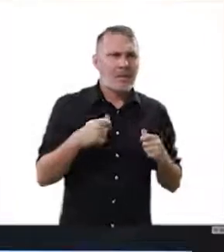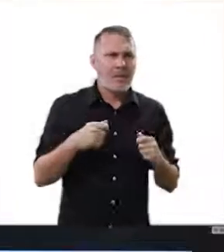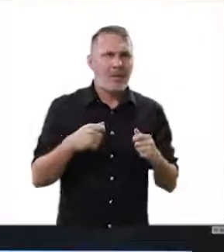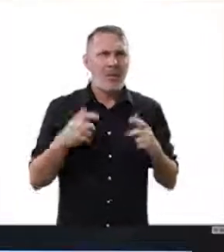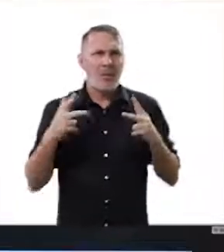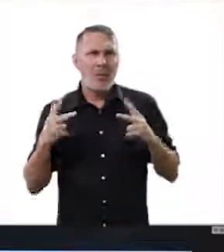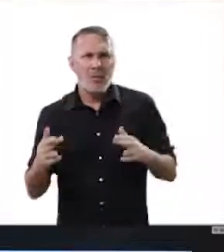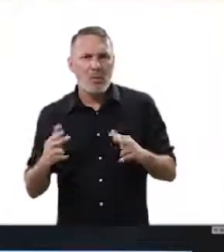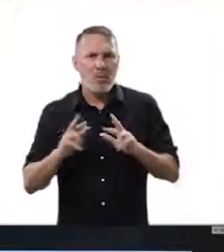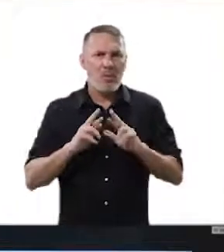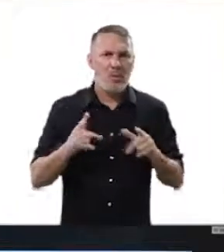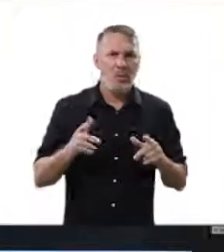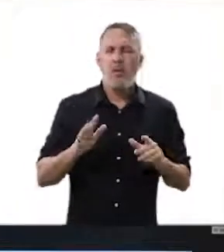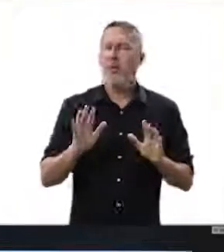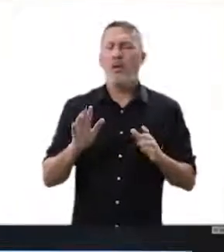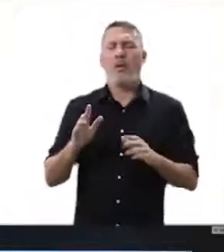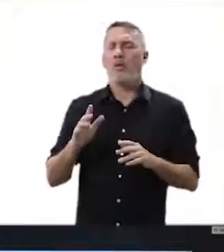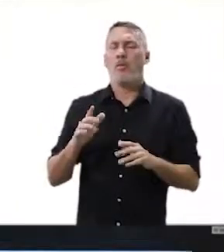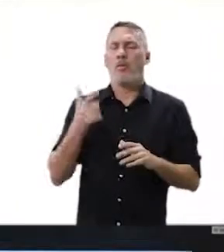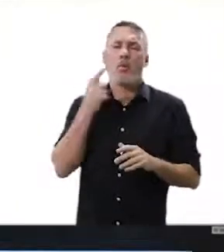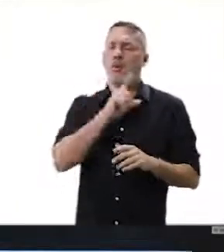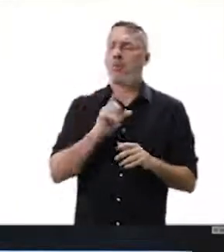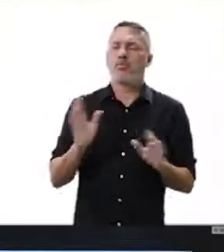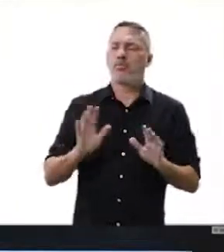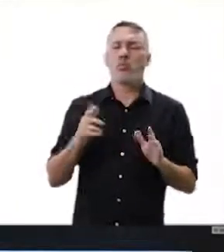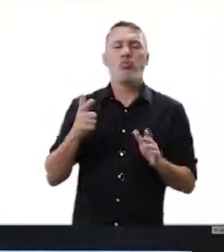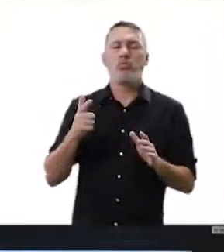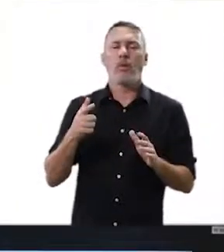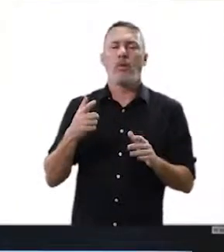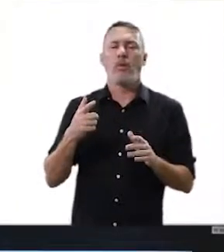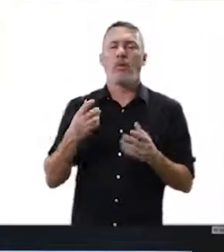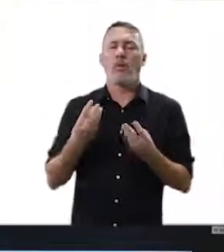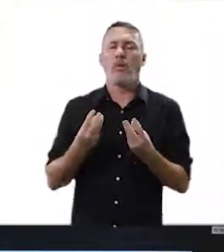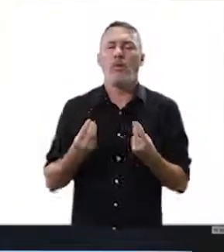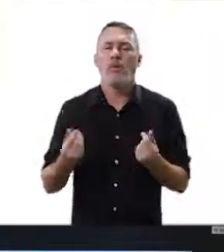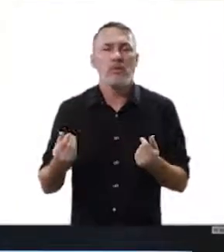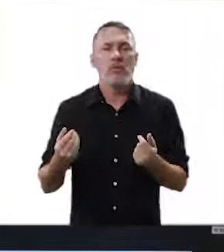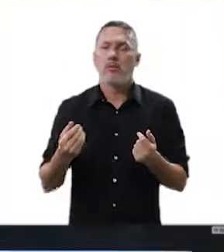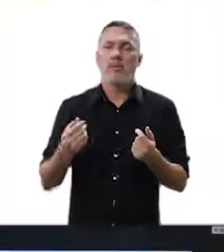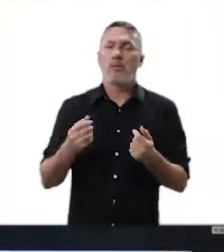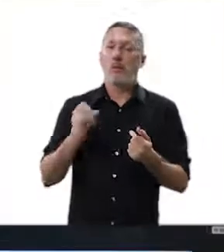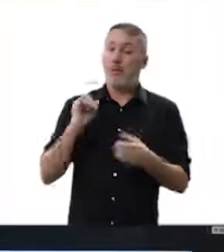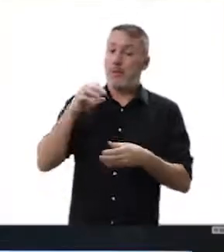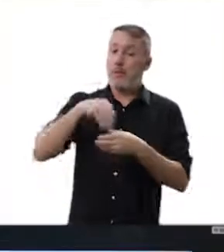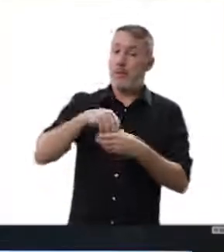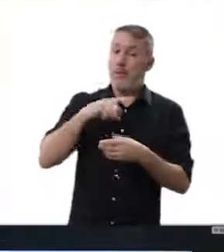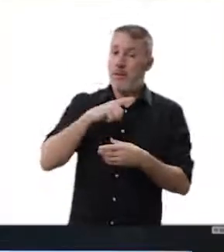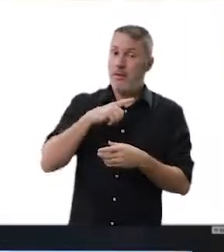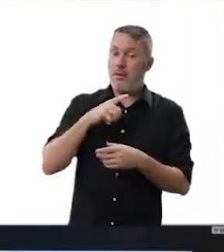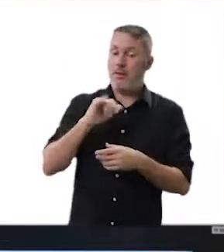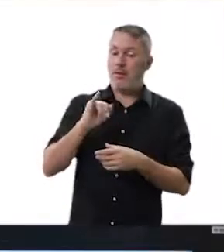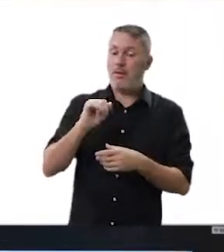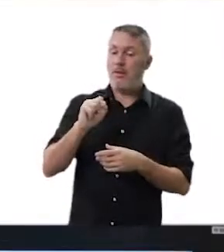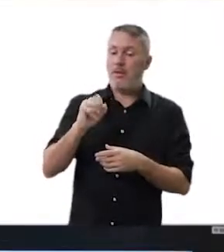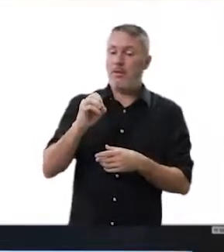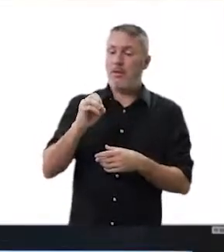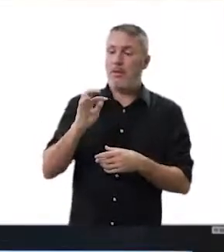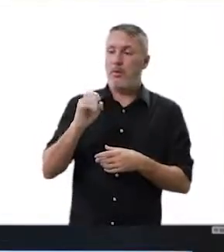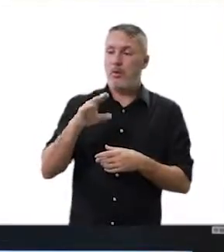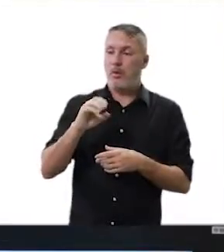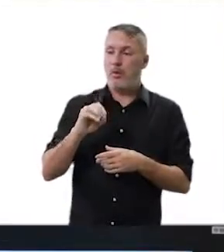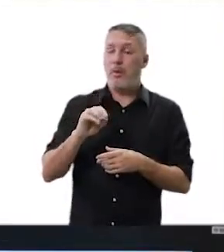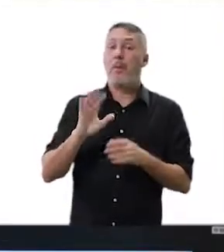numa solução hipotônica, significa que a hemácia ela tem mais soluto, ela está